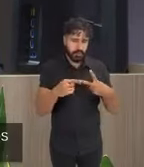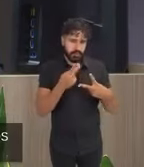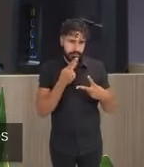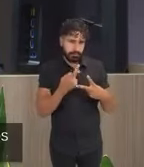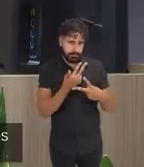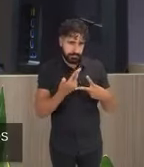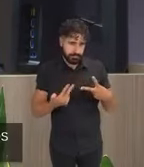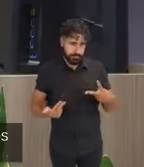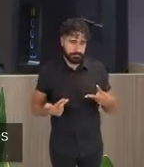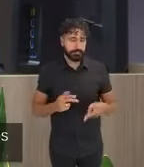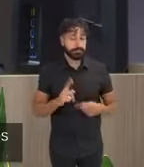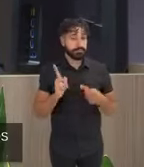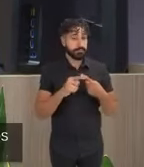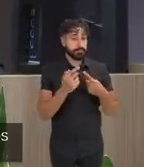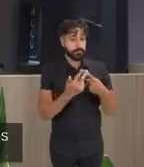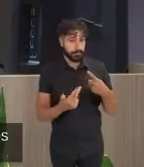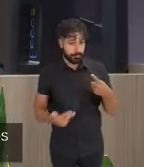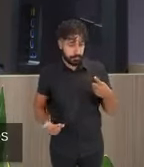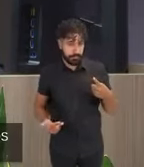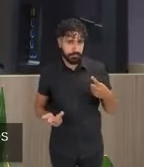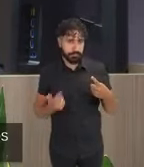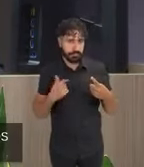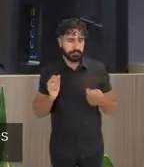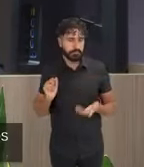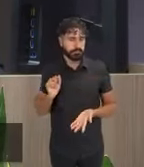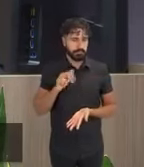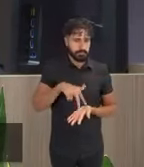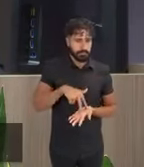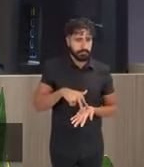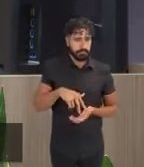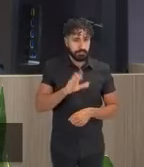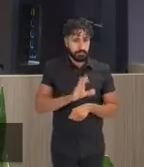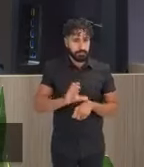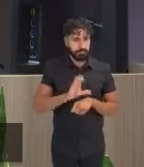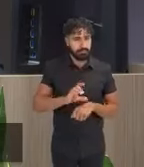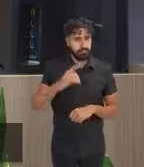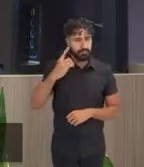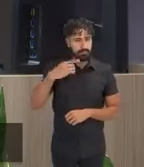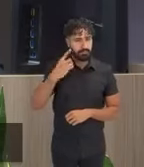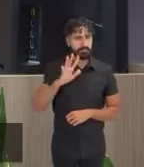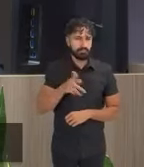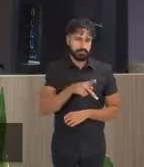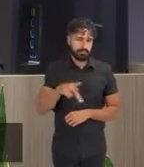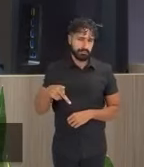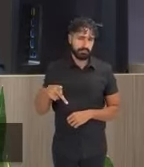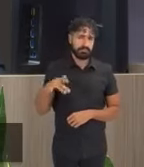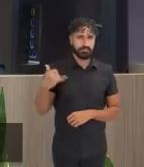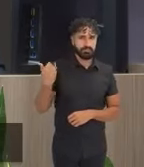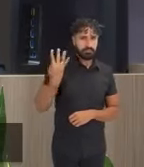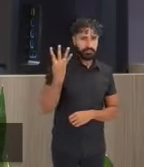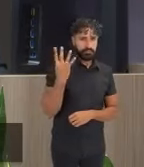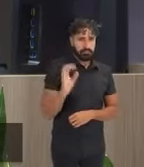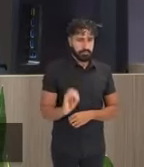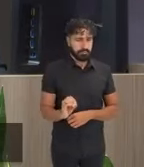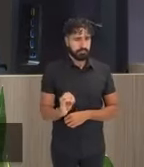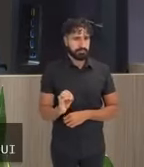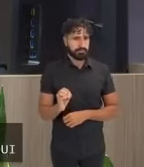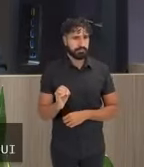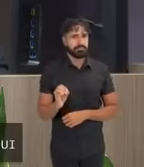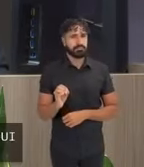observações. Primeiro, eu entrei no curso de Direito já professor, já com 40 anos, e faço questão de colocar